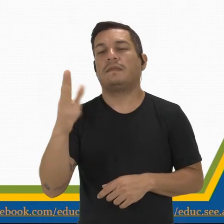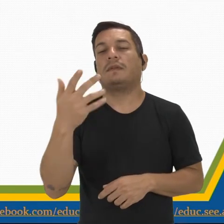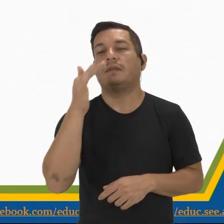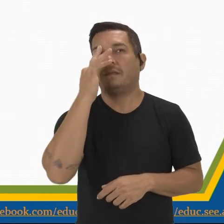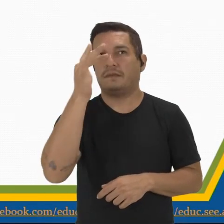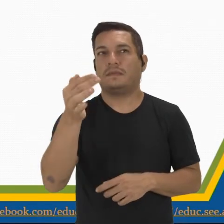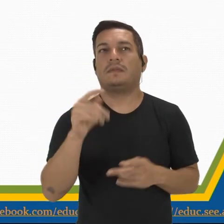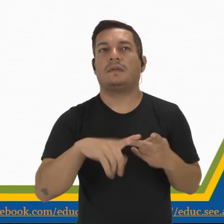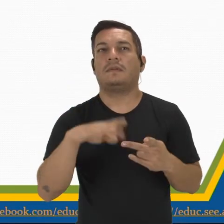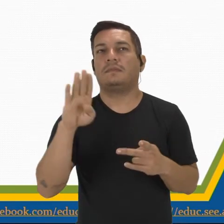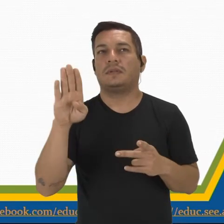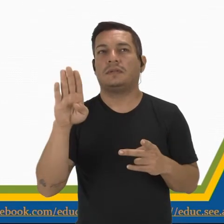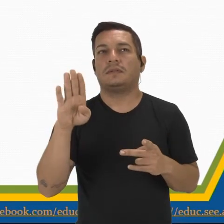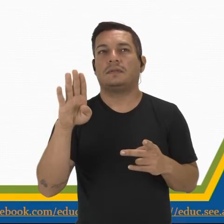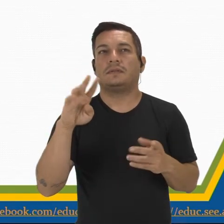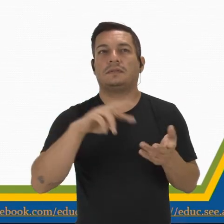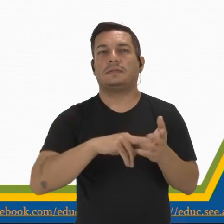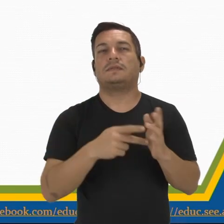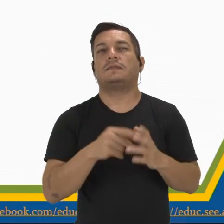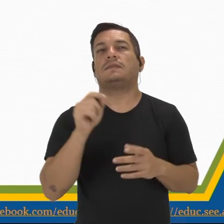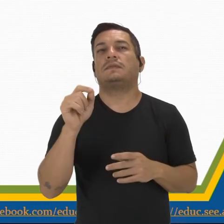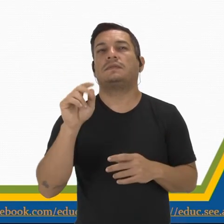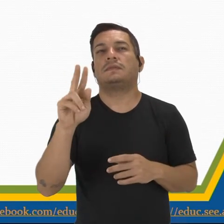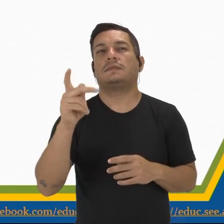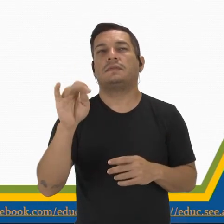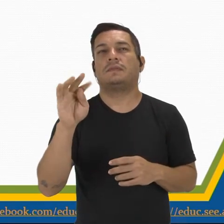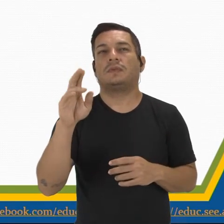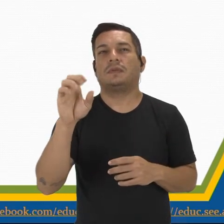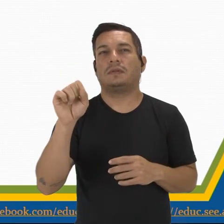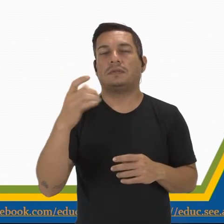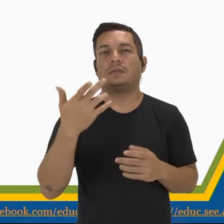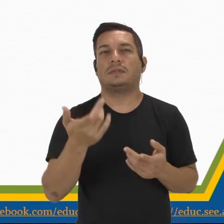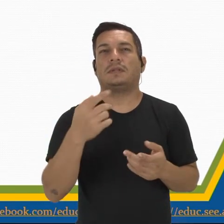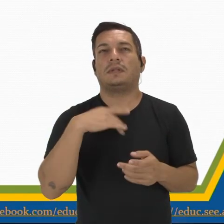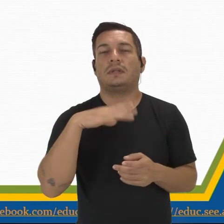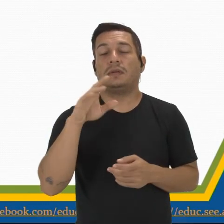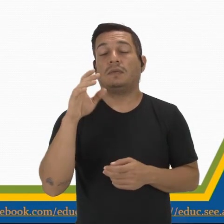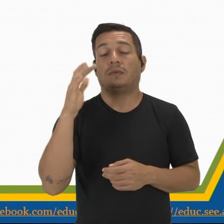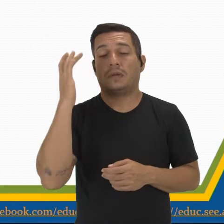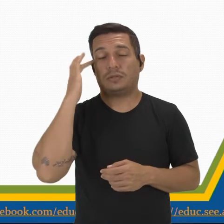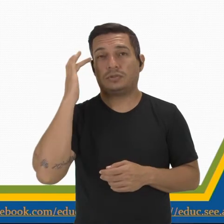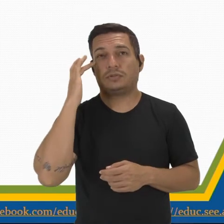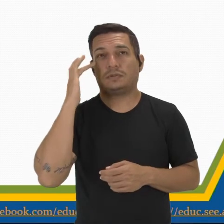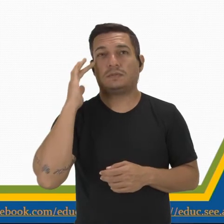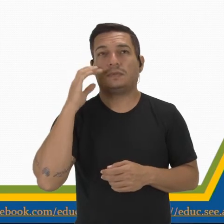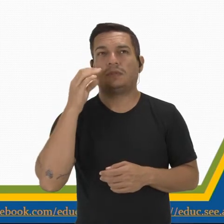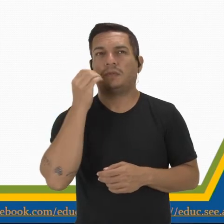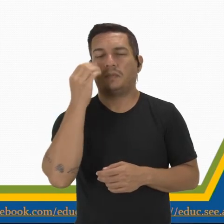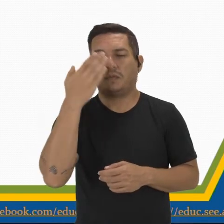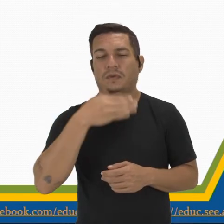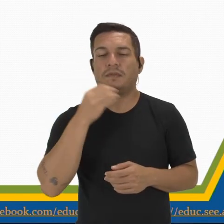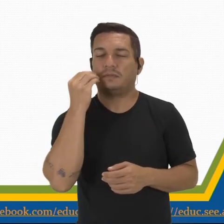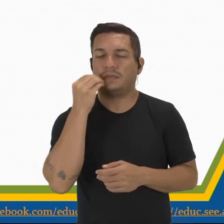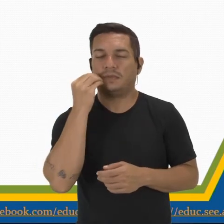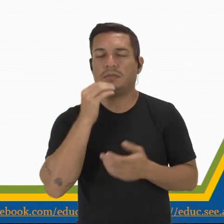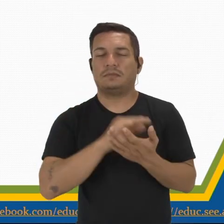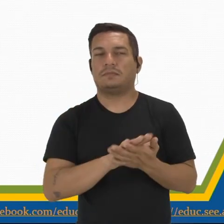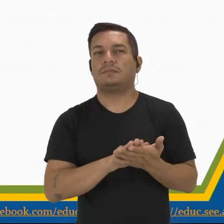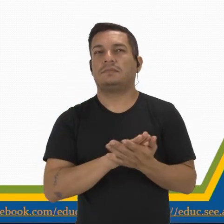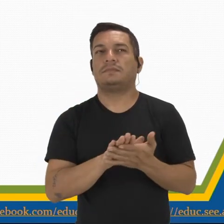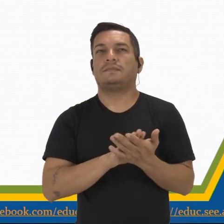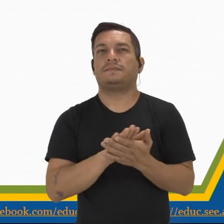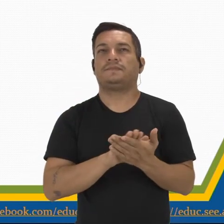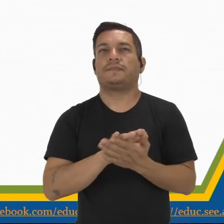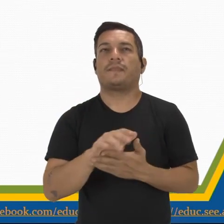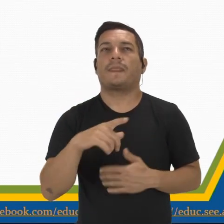sim fazer previsões sobre algo que vai acontecer. Letra B. Sinônimo de hipótese, ou seja, uma